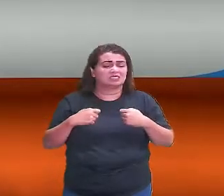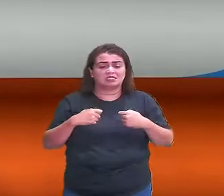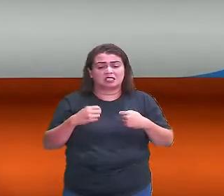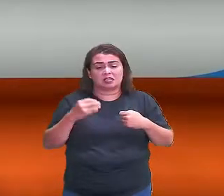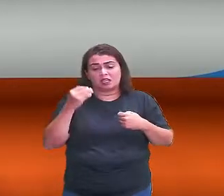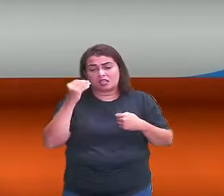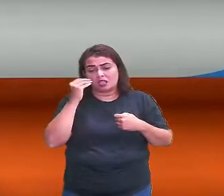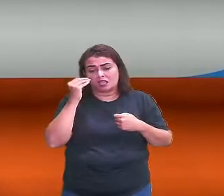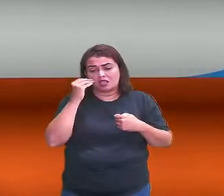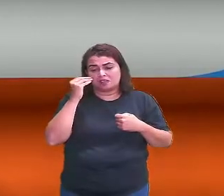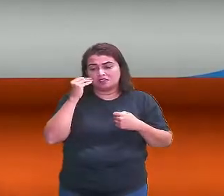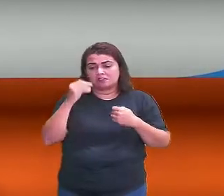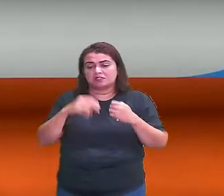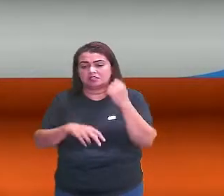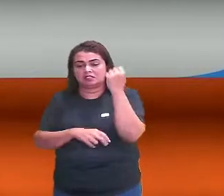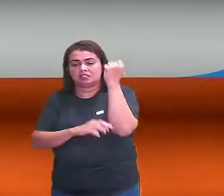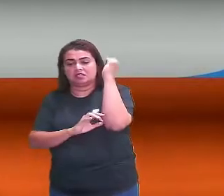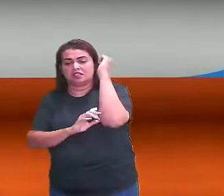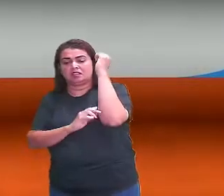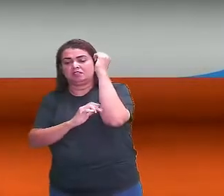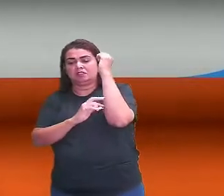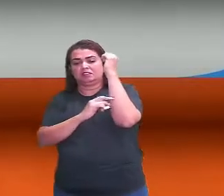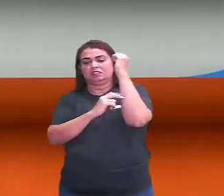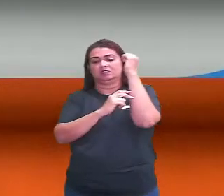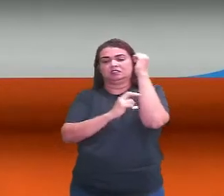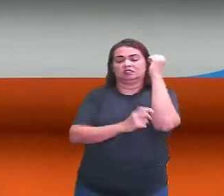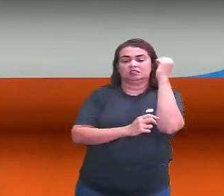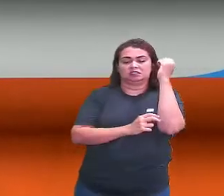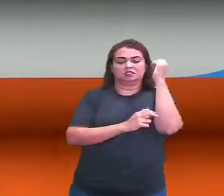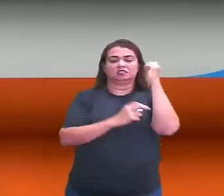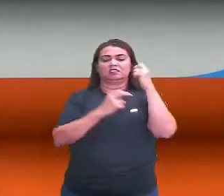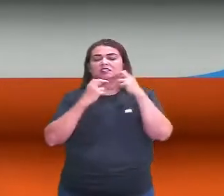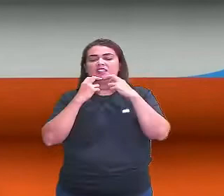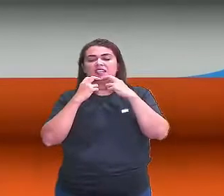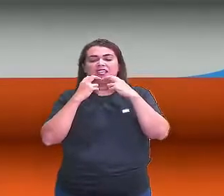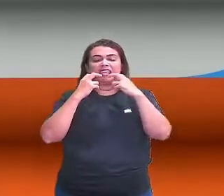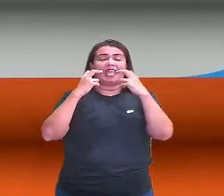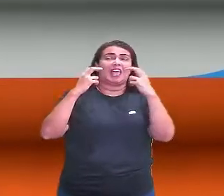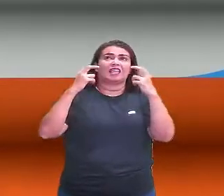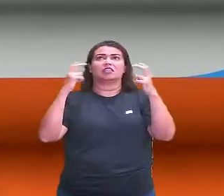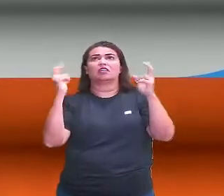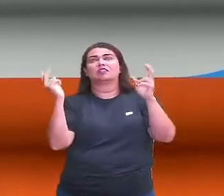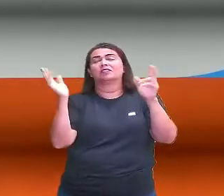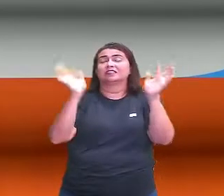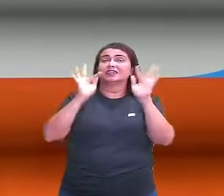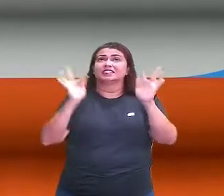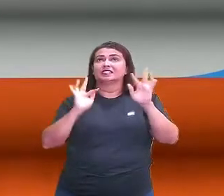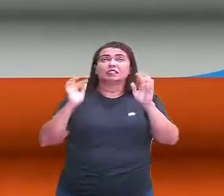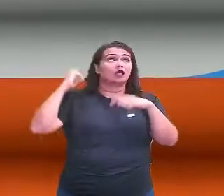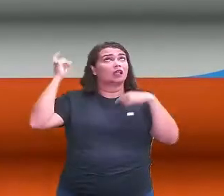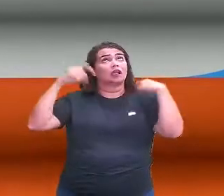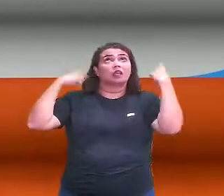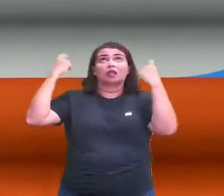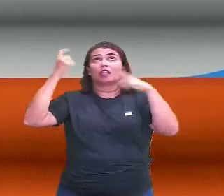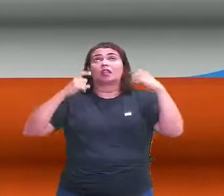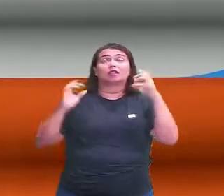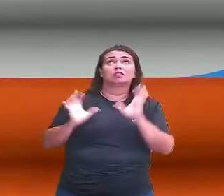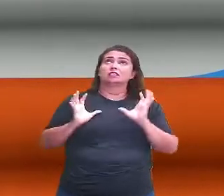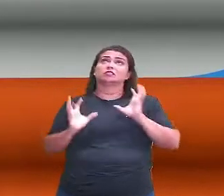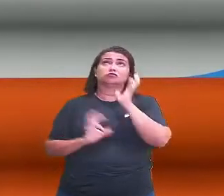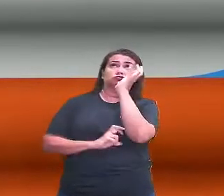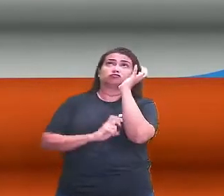tentar. Aí Douglas já foi subindo na árvore. Douglas gritou todo feliz e subiu feito um louco na direção da